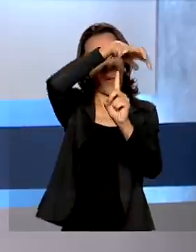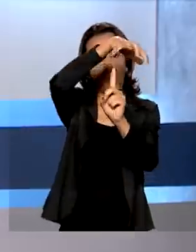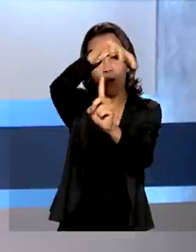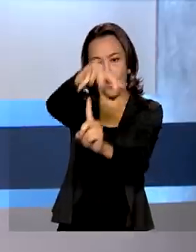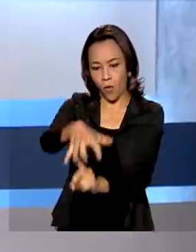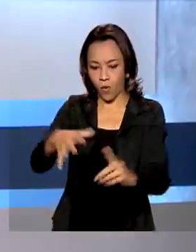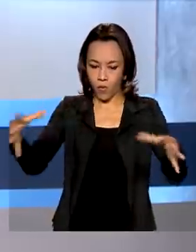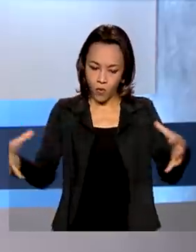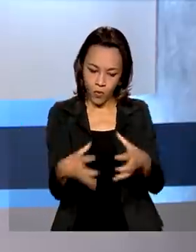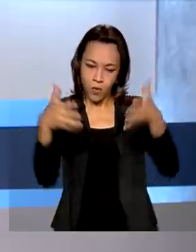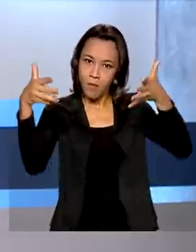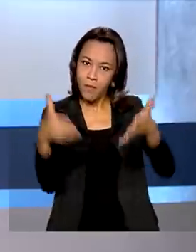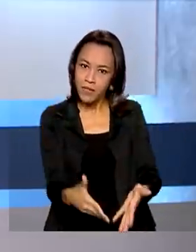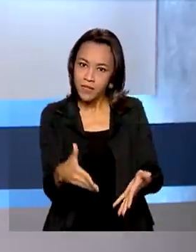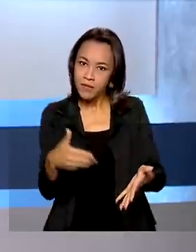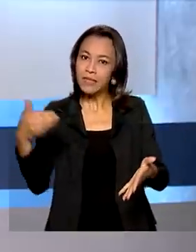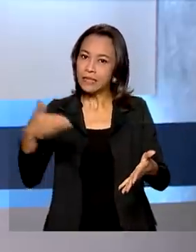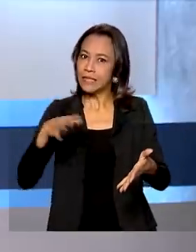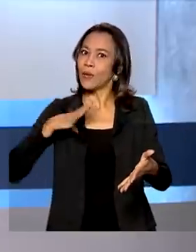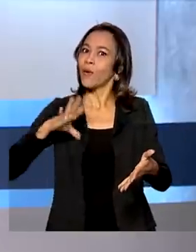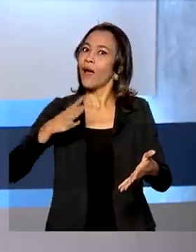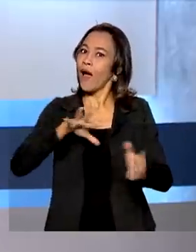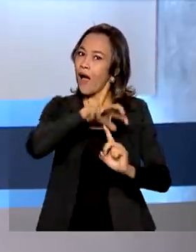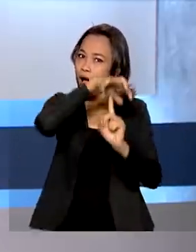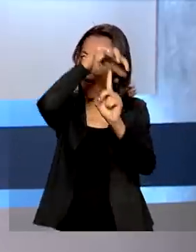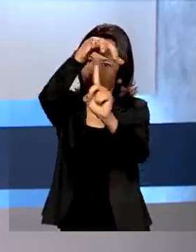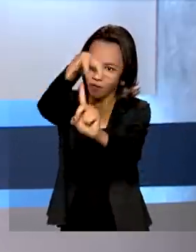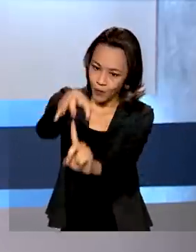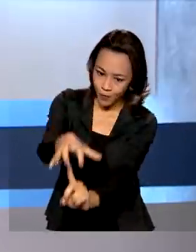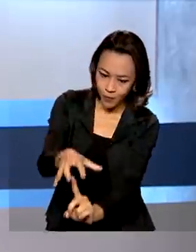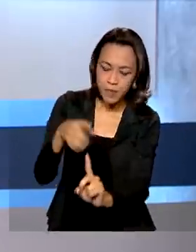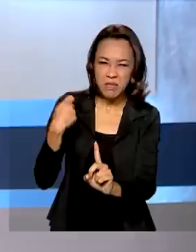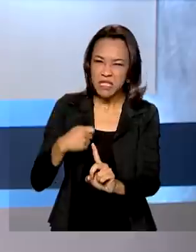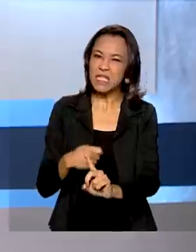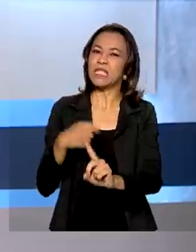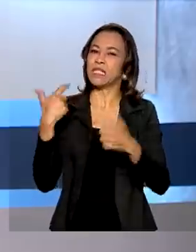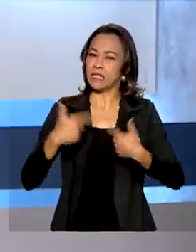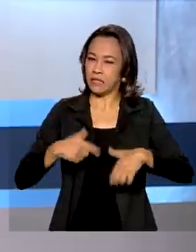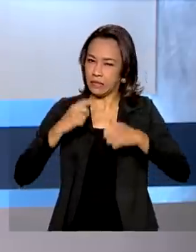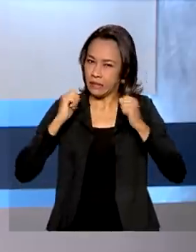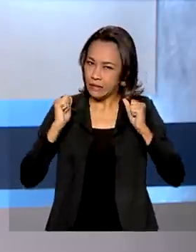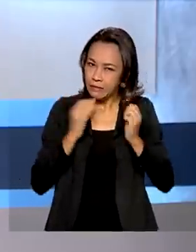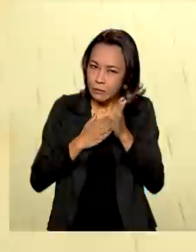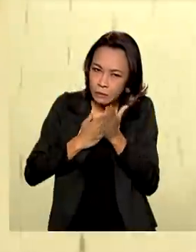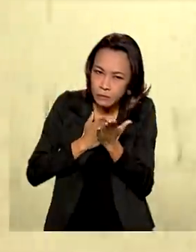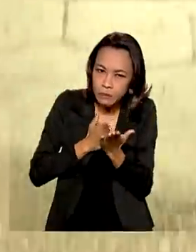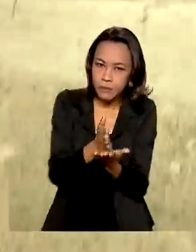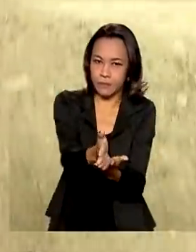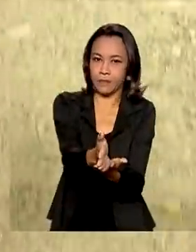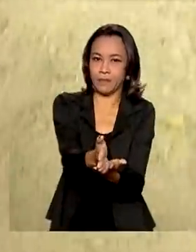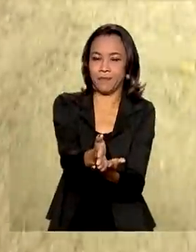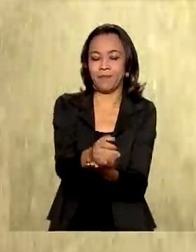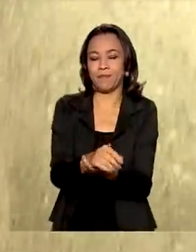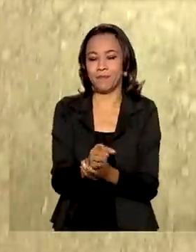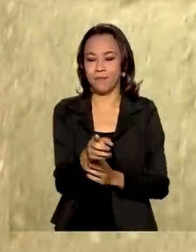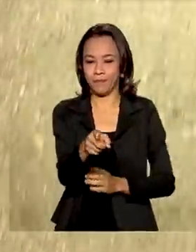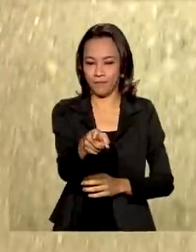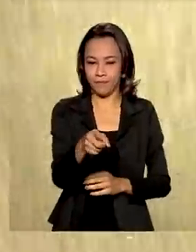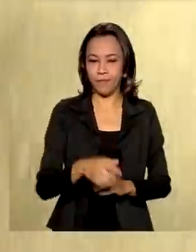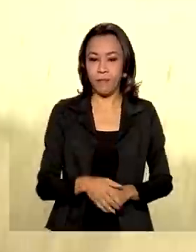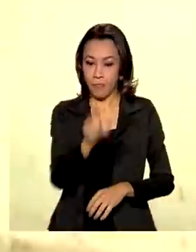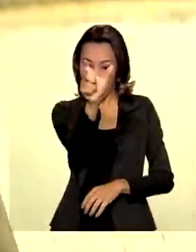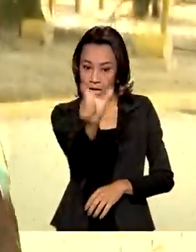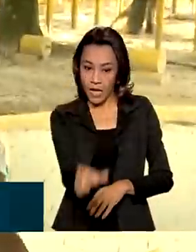do Exército sabe que, além de coragem, ainda é preciso disciplina e muita dedicação. A segundo